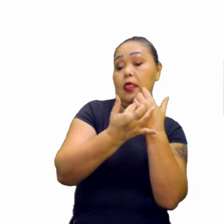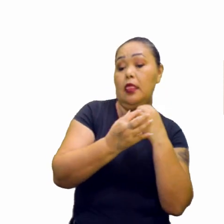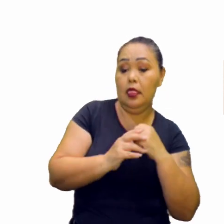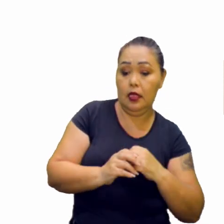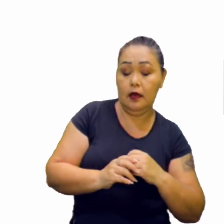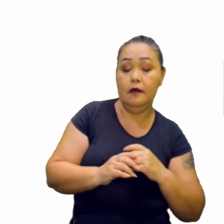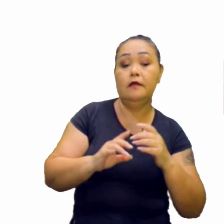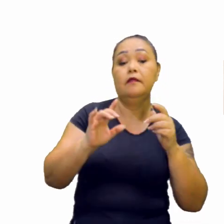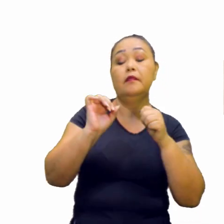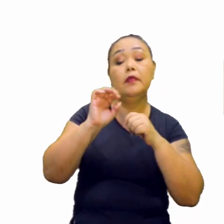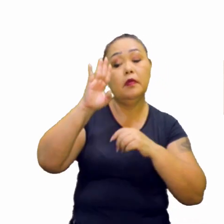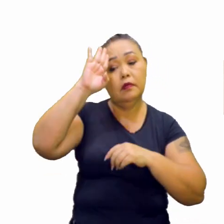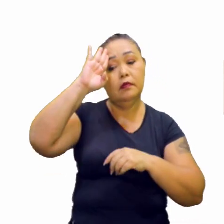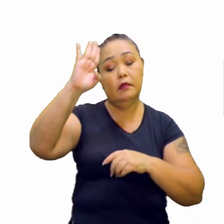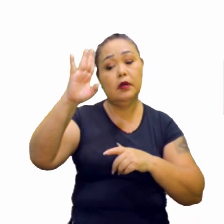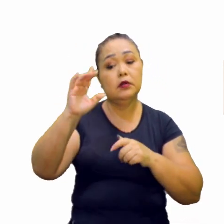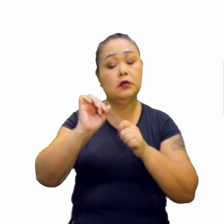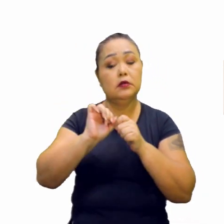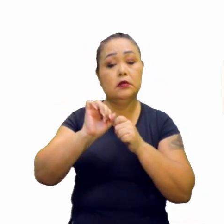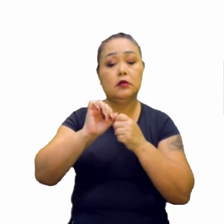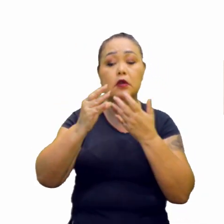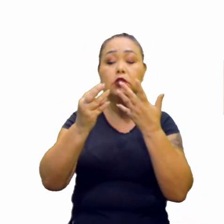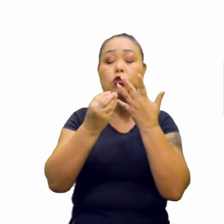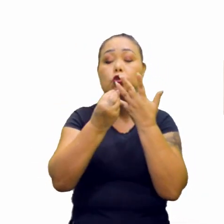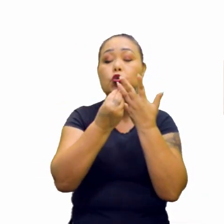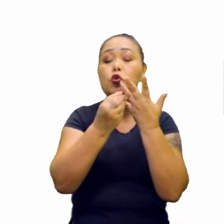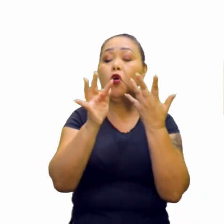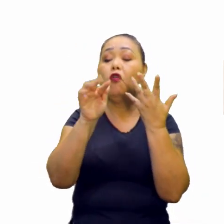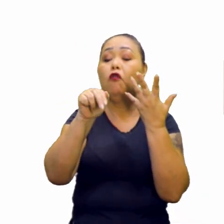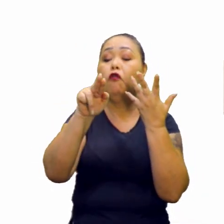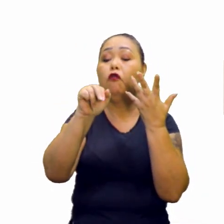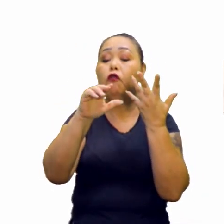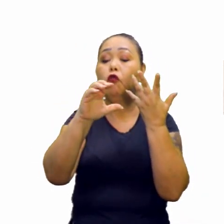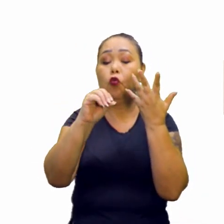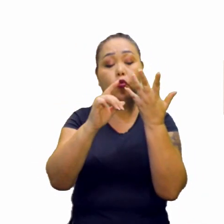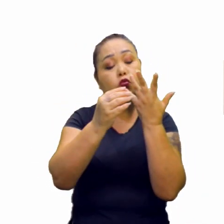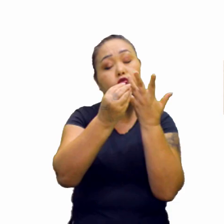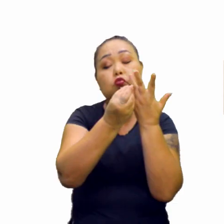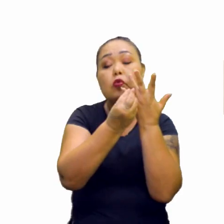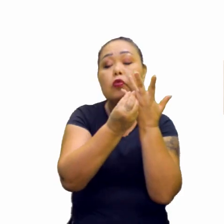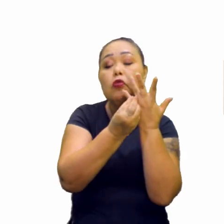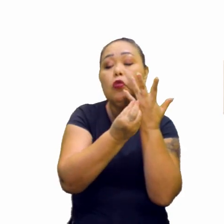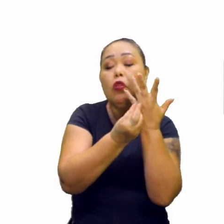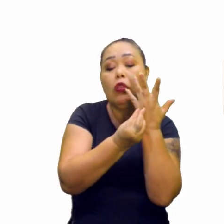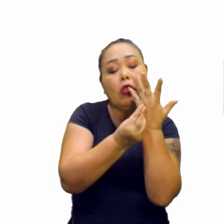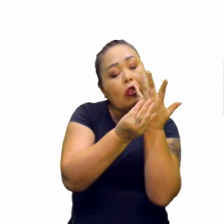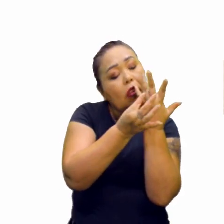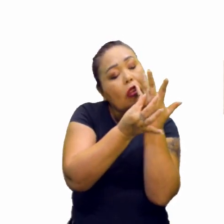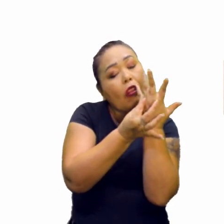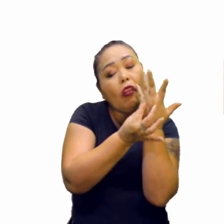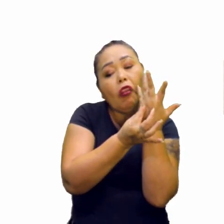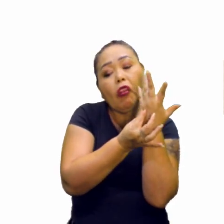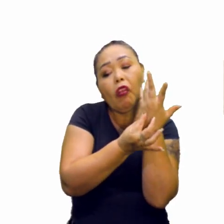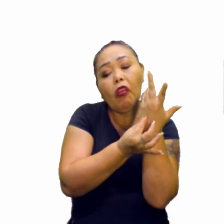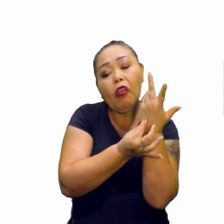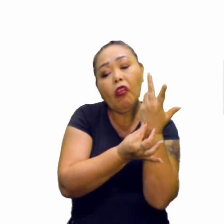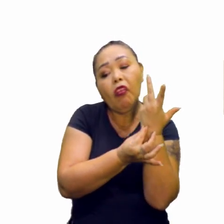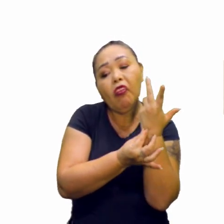principalmente doenças fúngicas, não fúngicas,